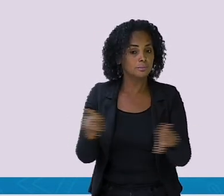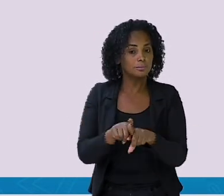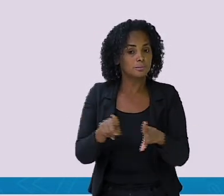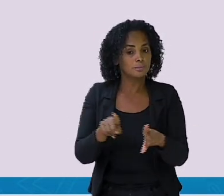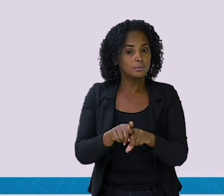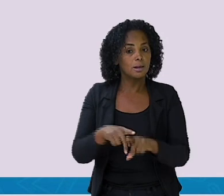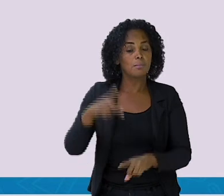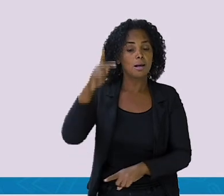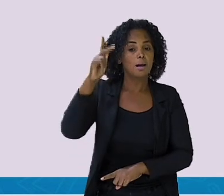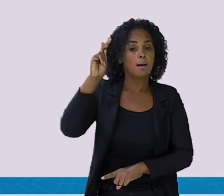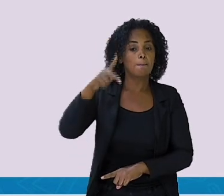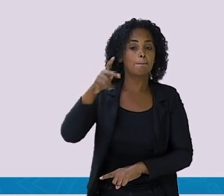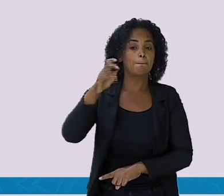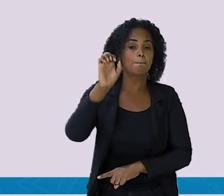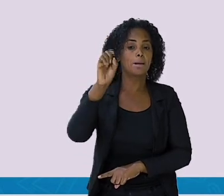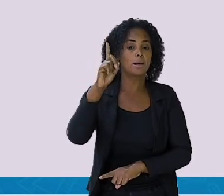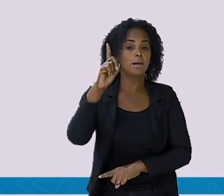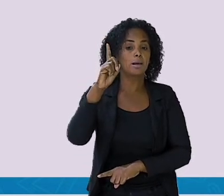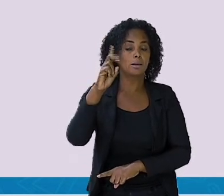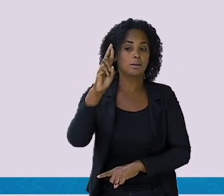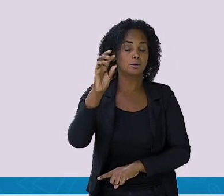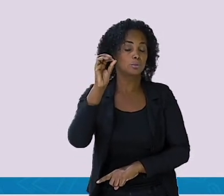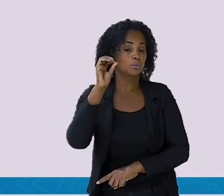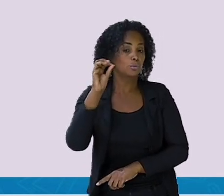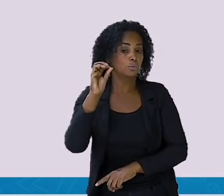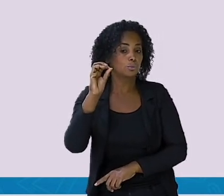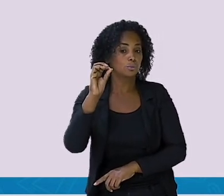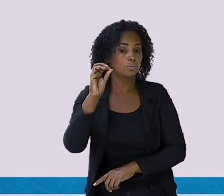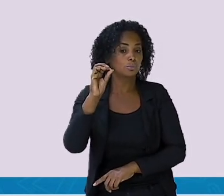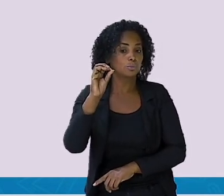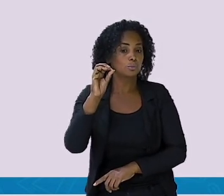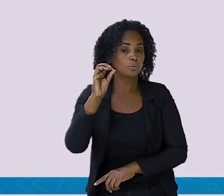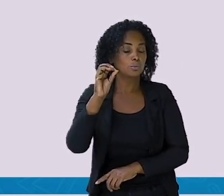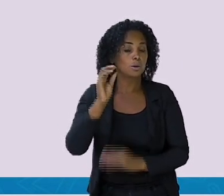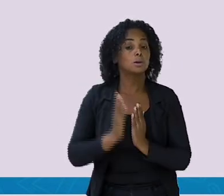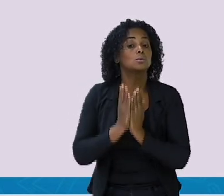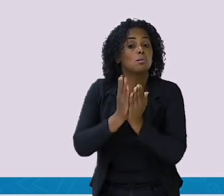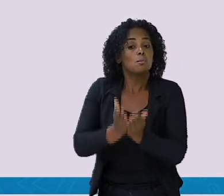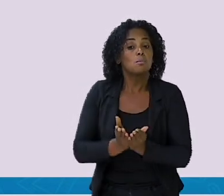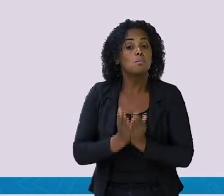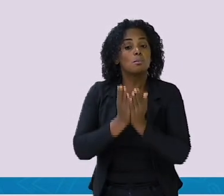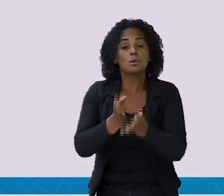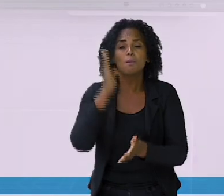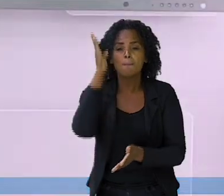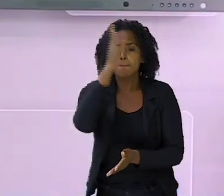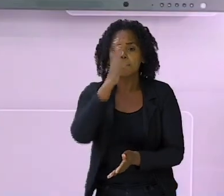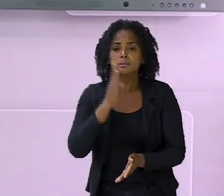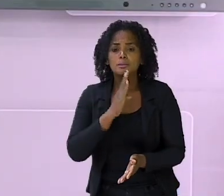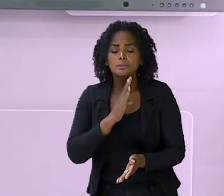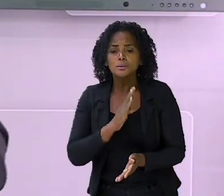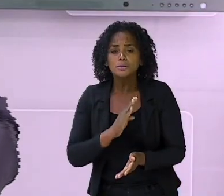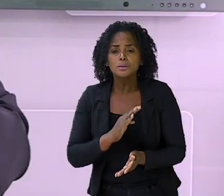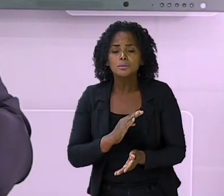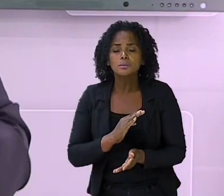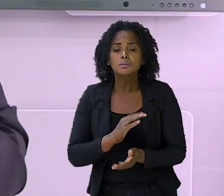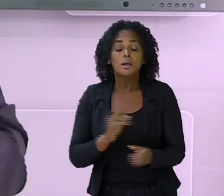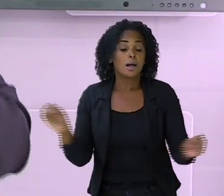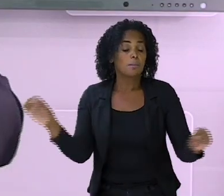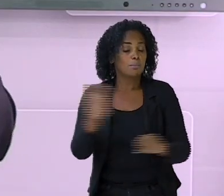letra maiúscula. Então, o substantivo próprio do texto são